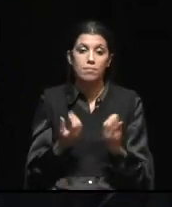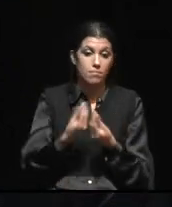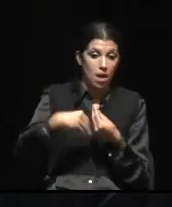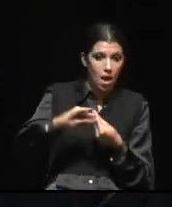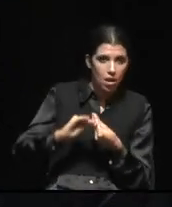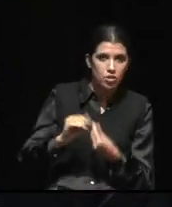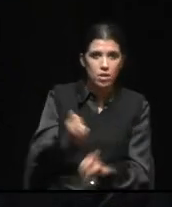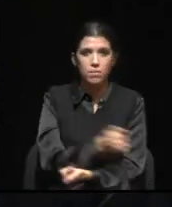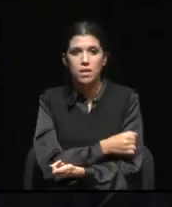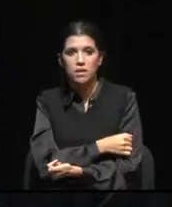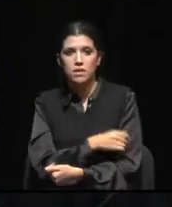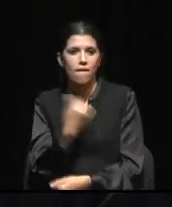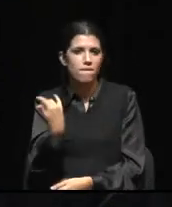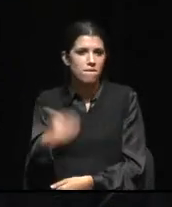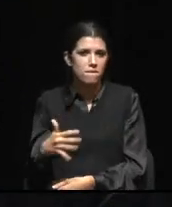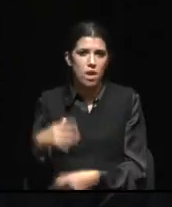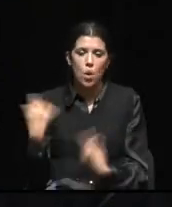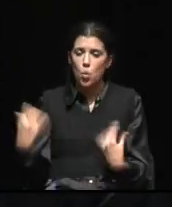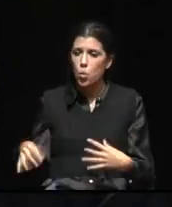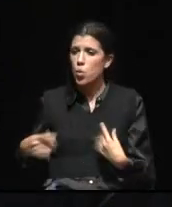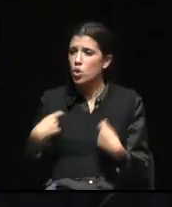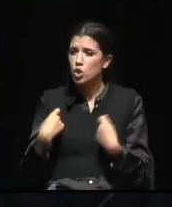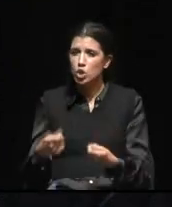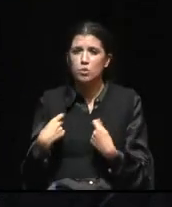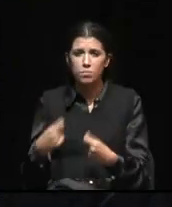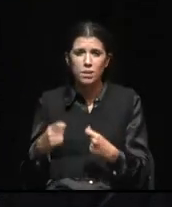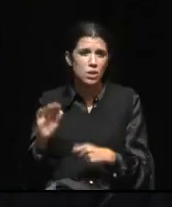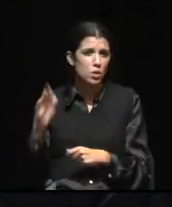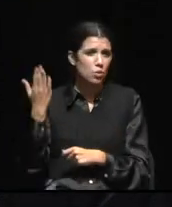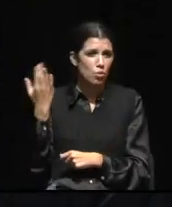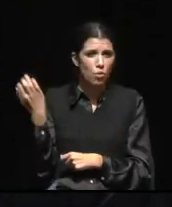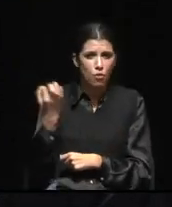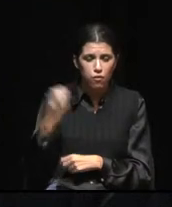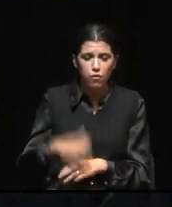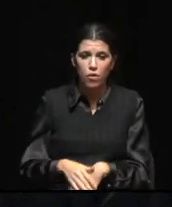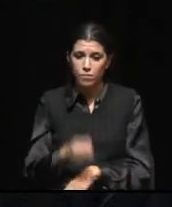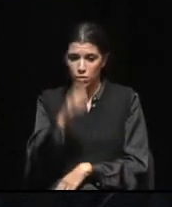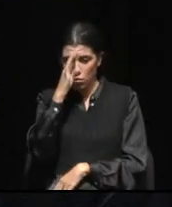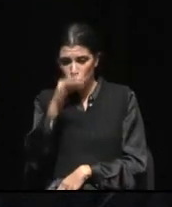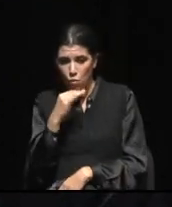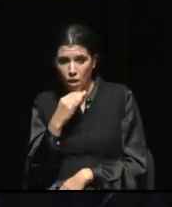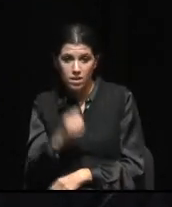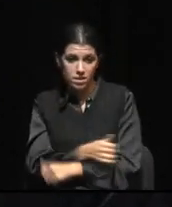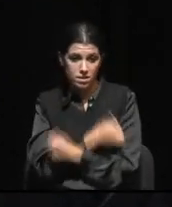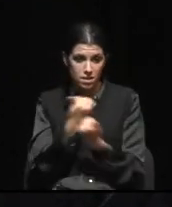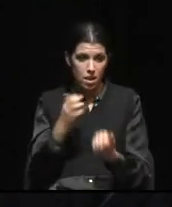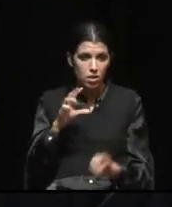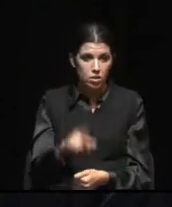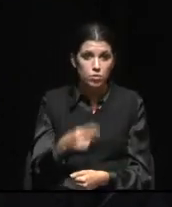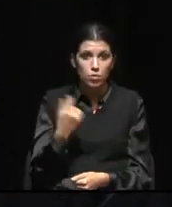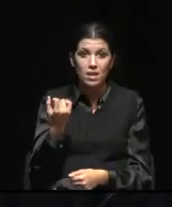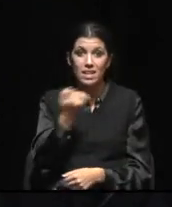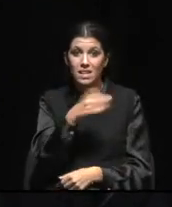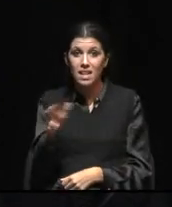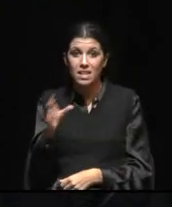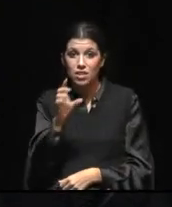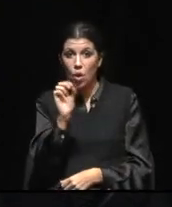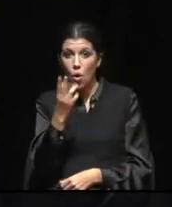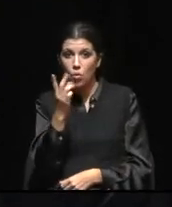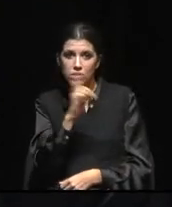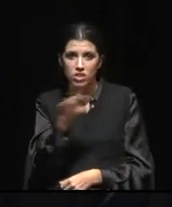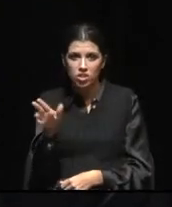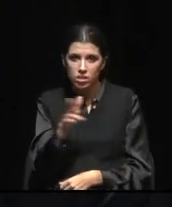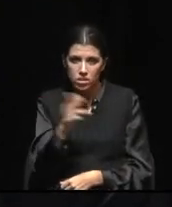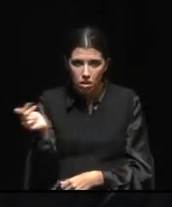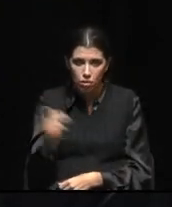isso a habitação tornou-se na maior fatia do custo de frequência do ensino superior os quartos na nossa cidade podem custar até 500 ou 600